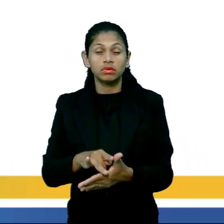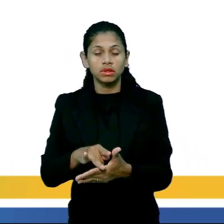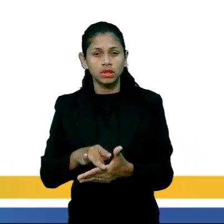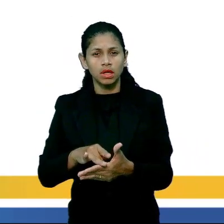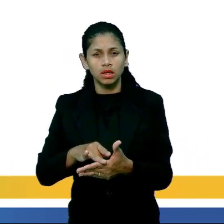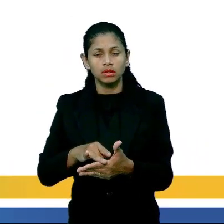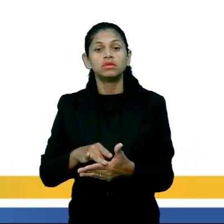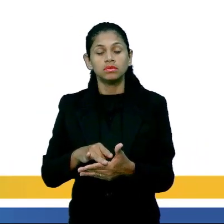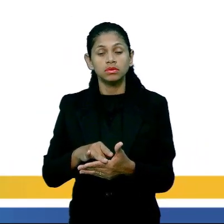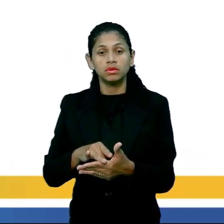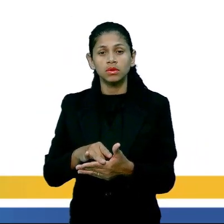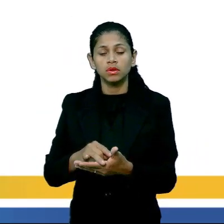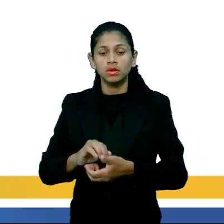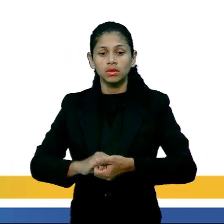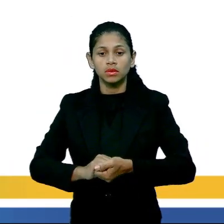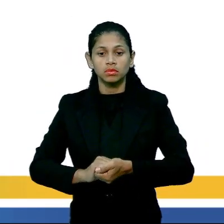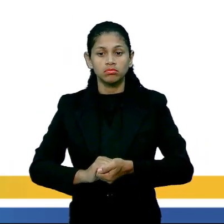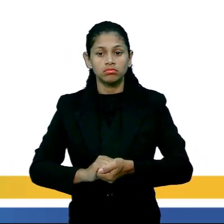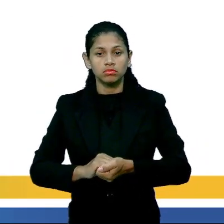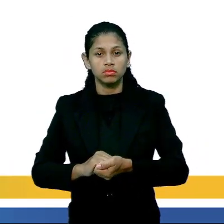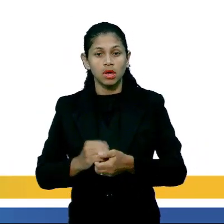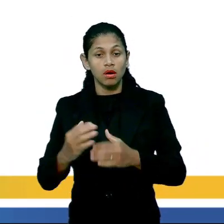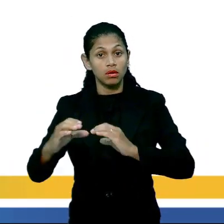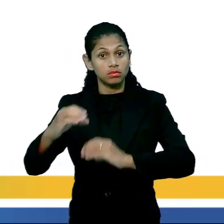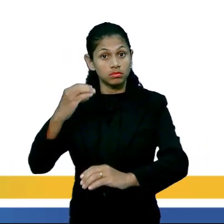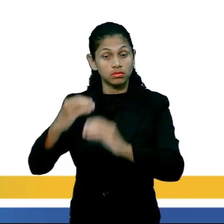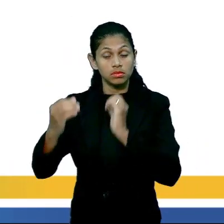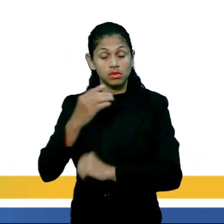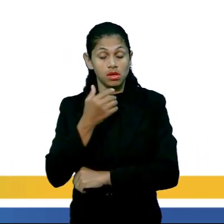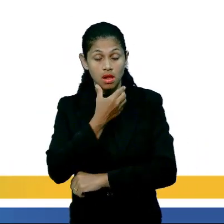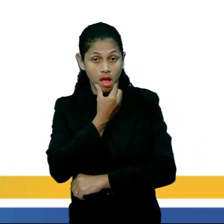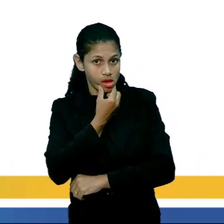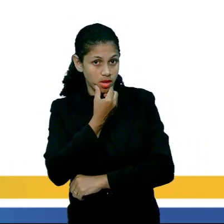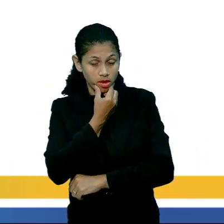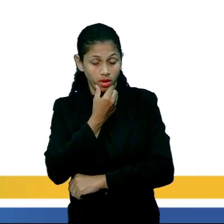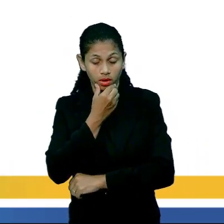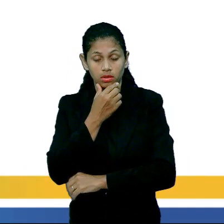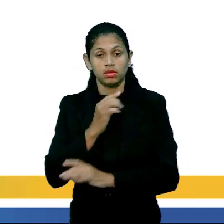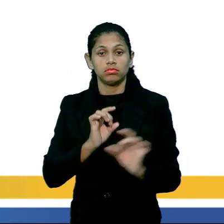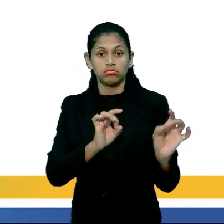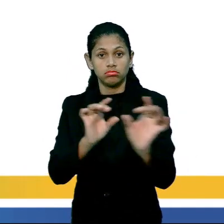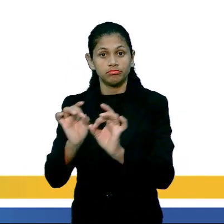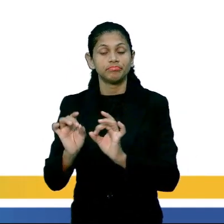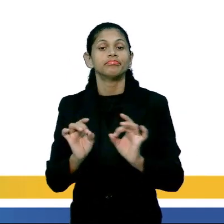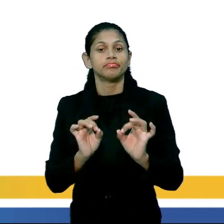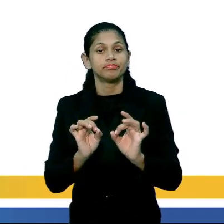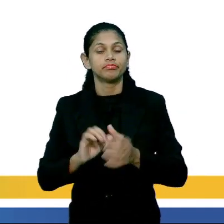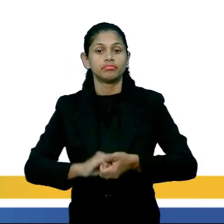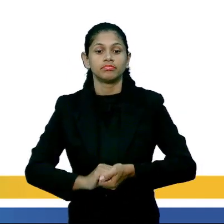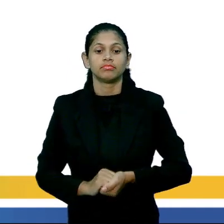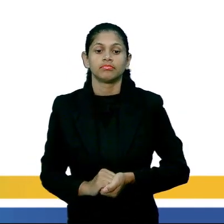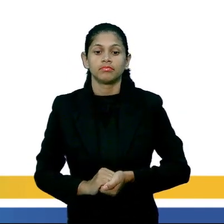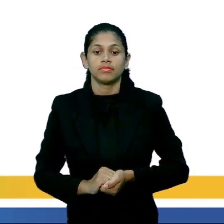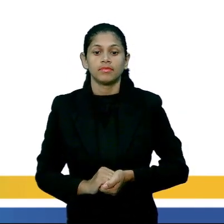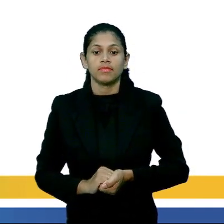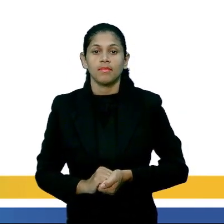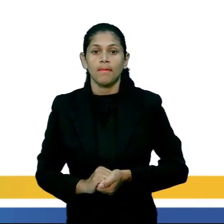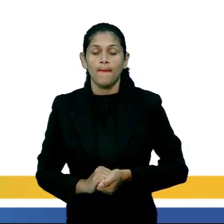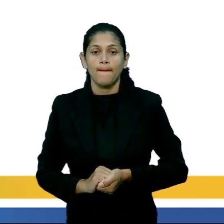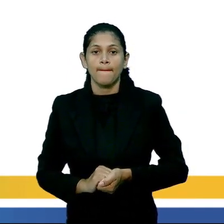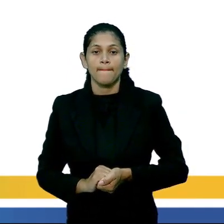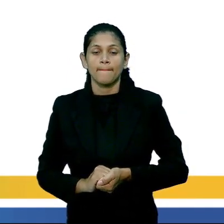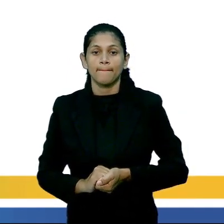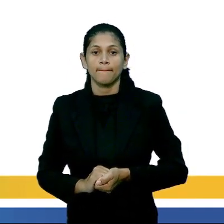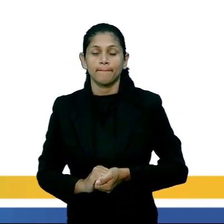a comunicação em inglês no mundo empresarial. Então, após lermos essas